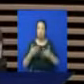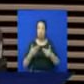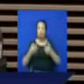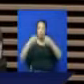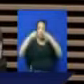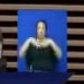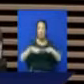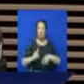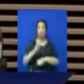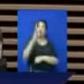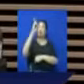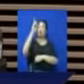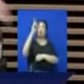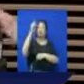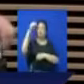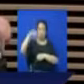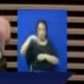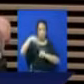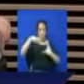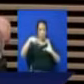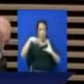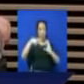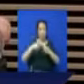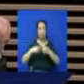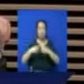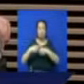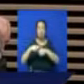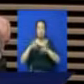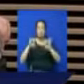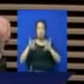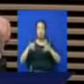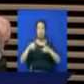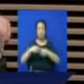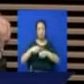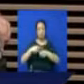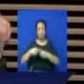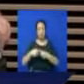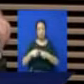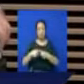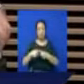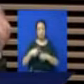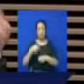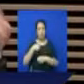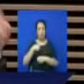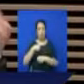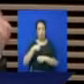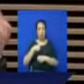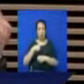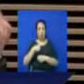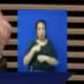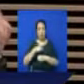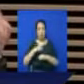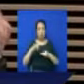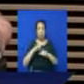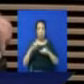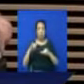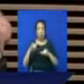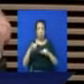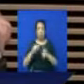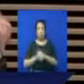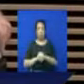Deus sobre esta casa, sobre esta cidade, especialmente sobre esta cidade. Eu, como ministro, declaro à